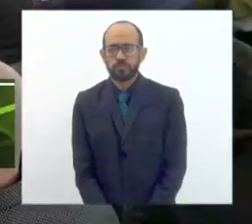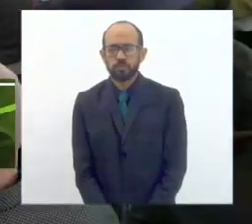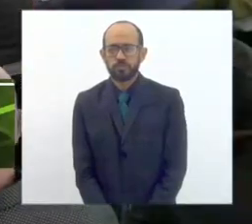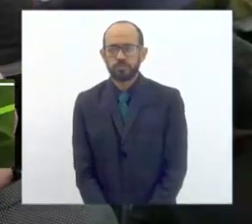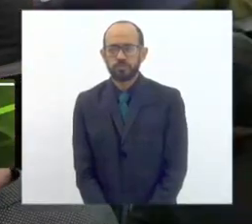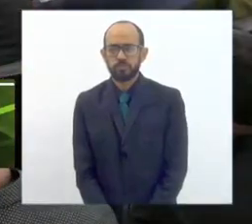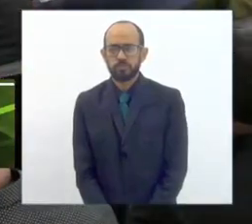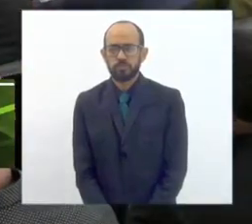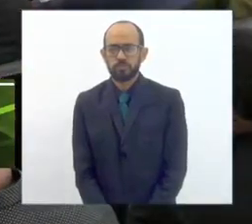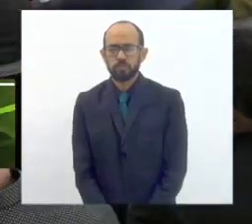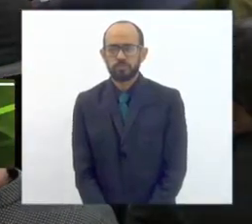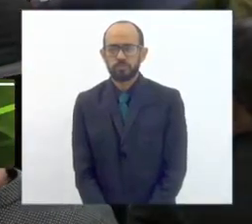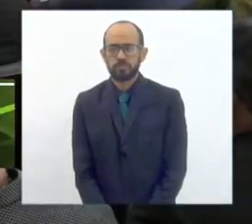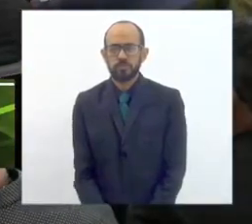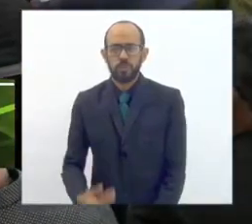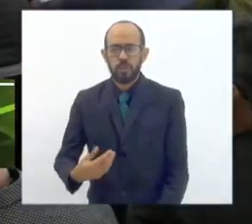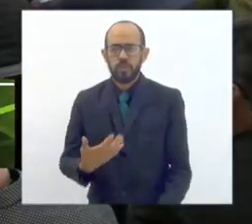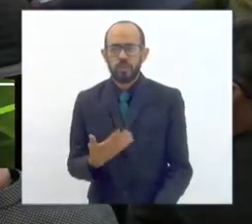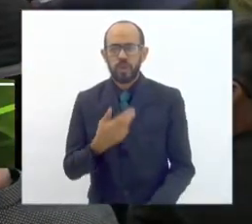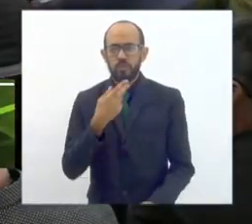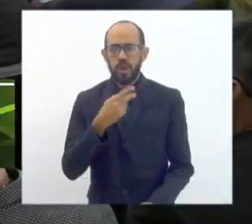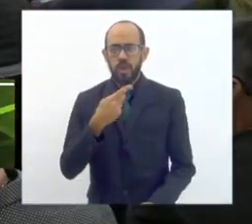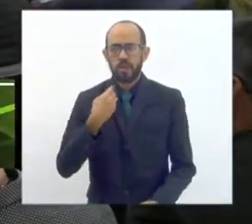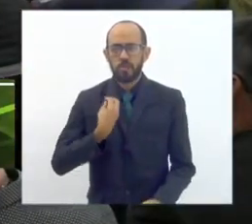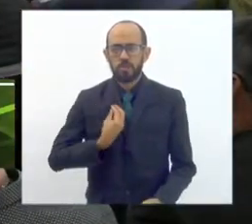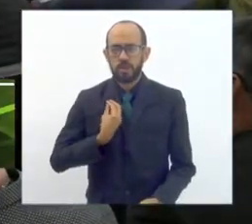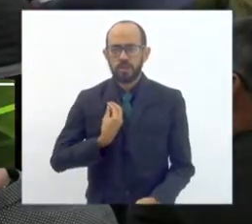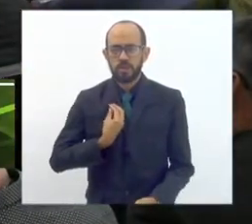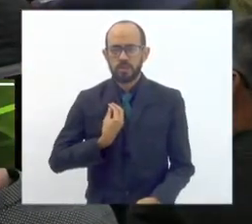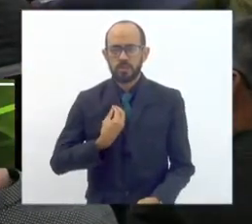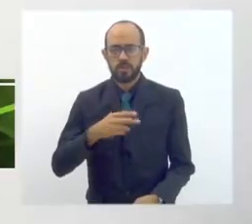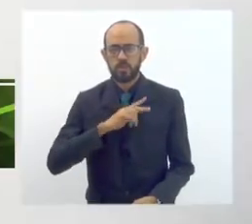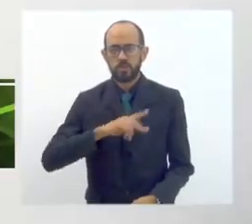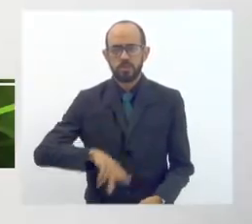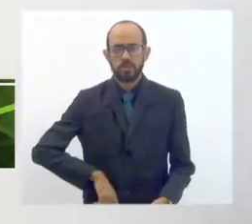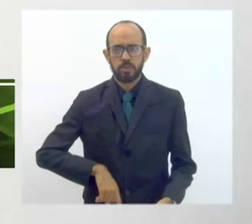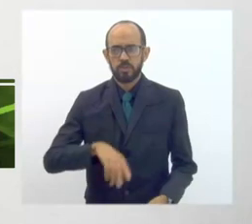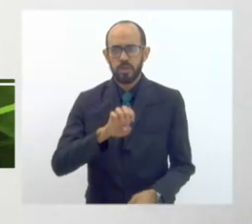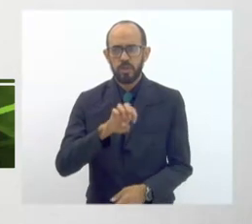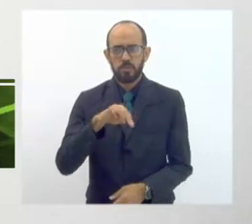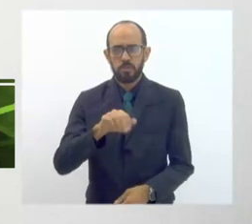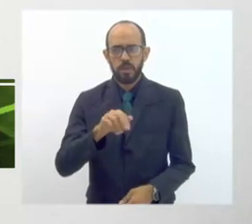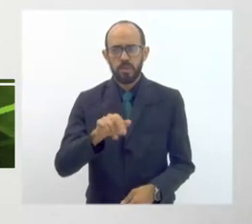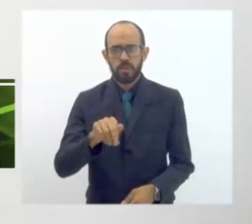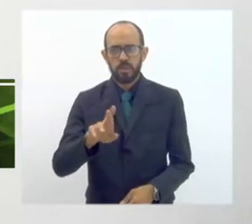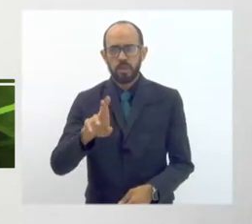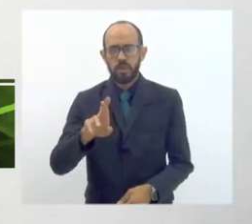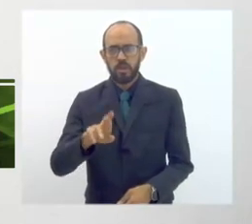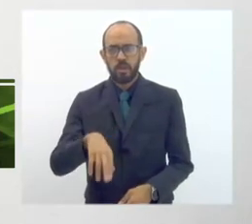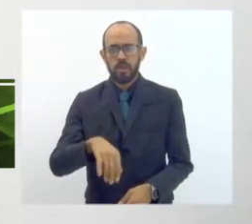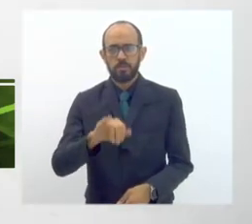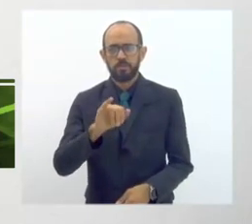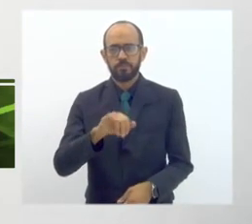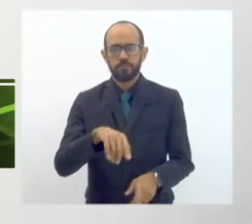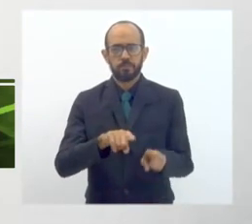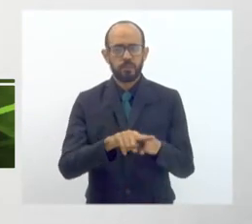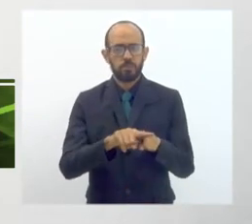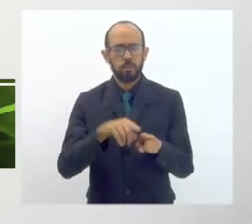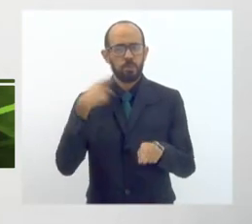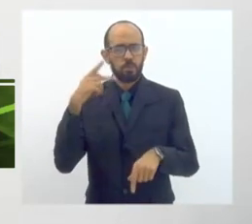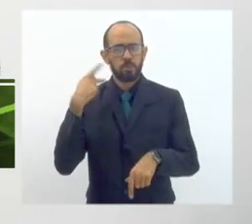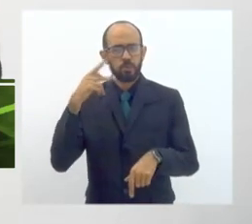Queremos registrar a presença do senhor Marcelo Monteiro da Costa, presidente da Emater, muito obrigado. Isabel Kalman, promotora de